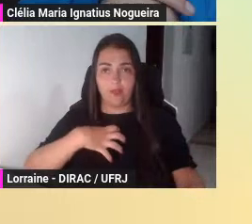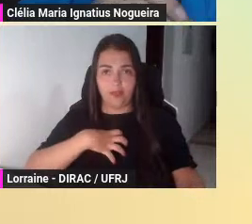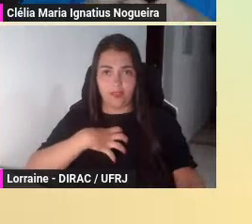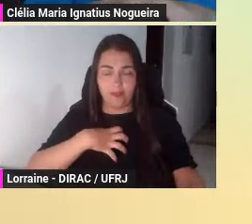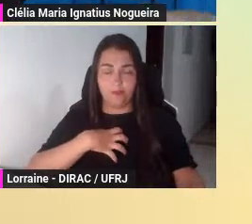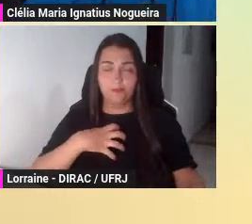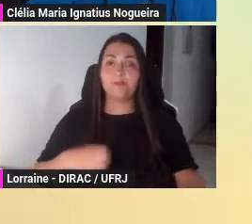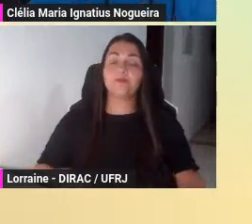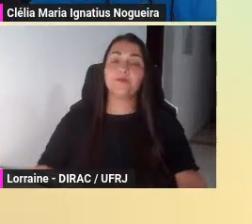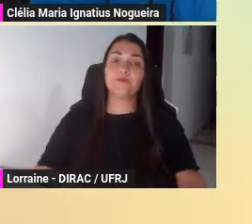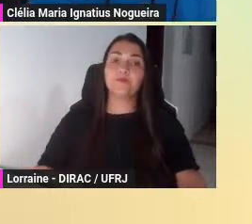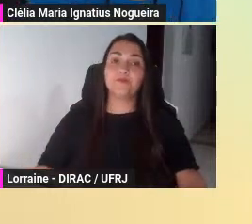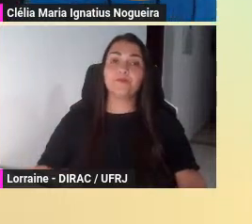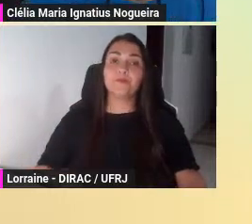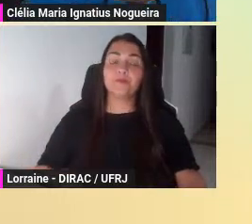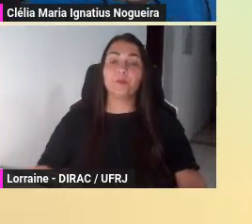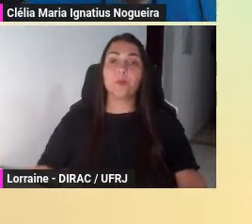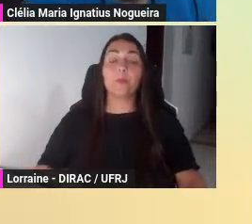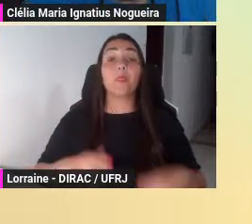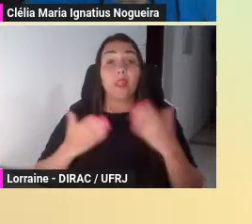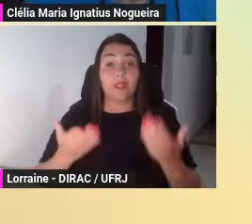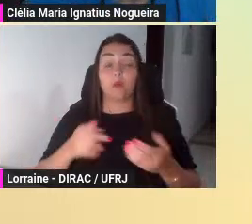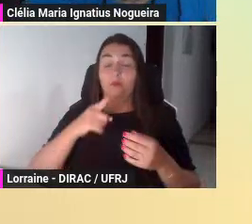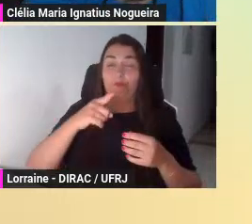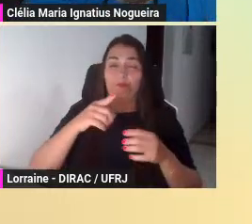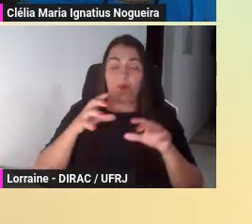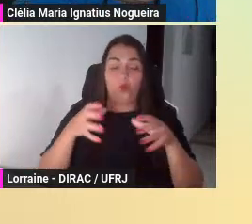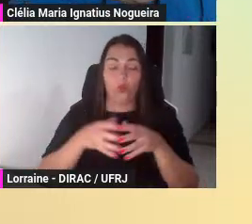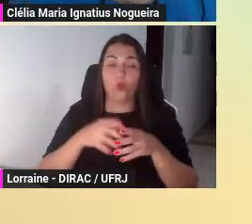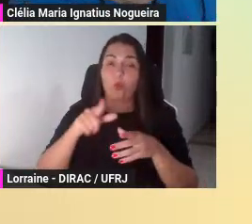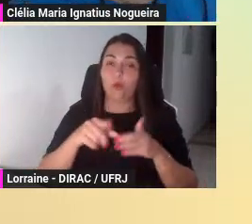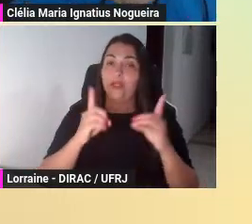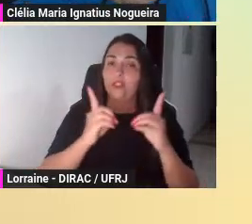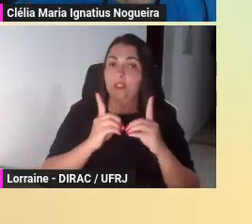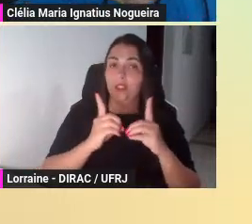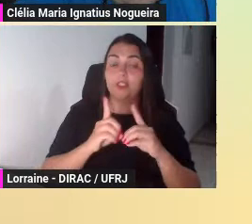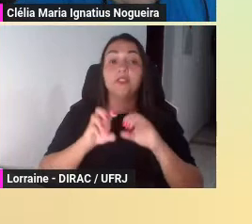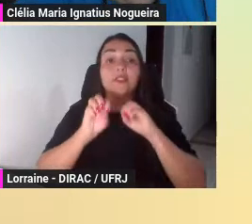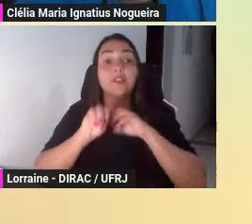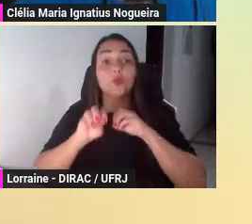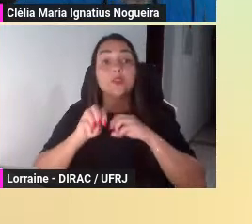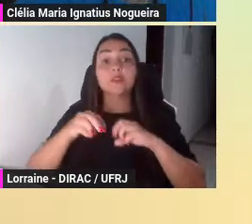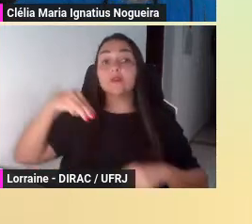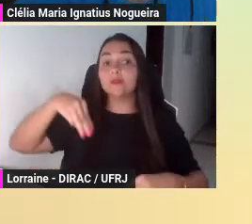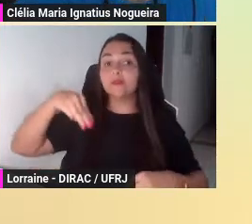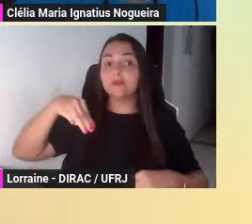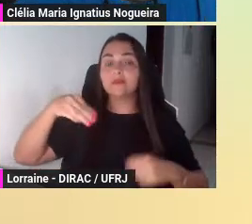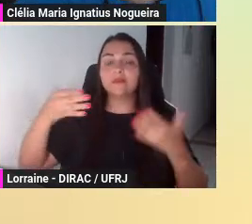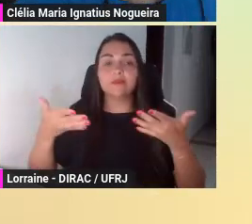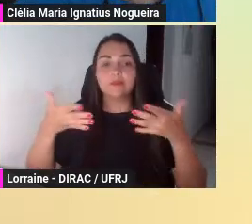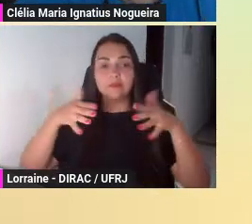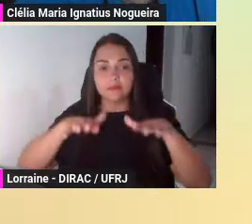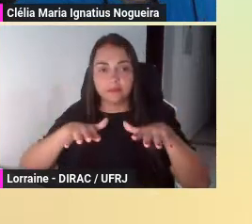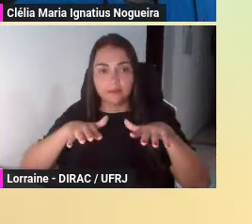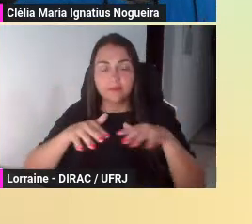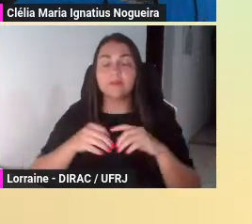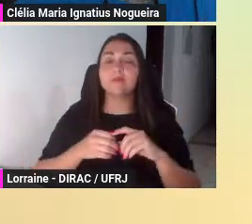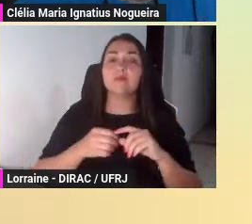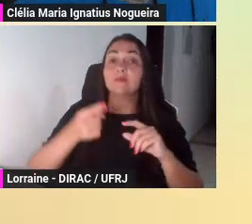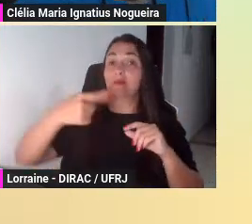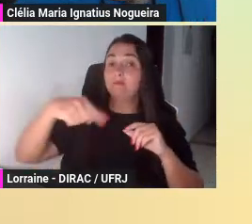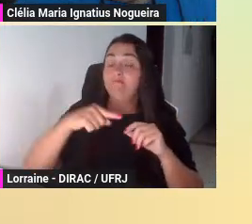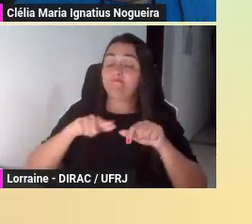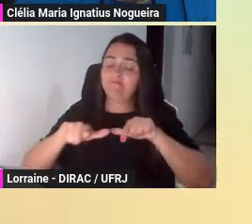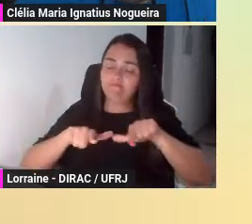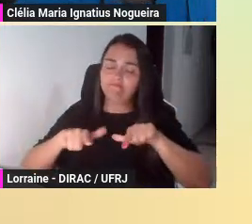a gente resolveu, ele é didática e educação matemática inclusiva. A gente está trabalhando para que